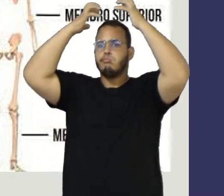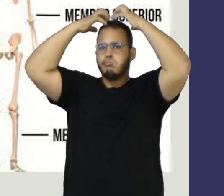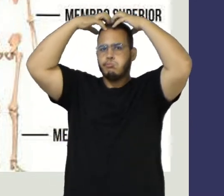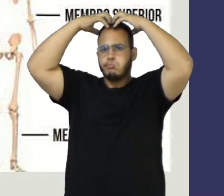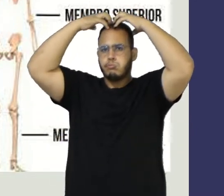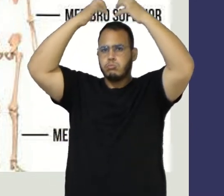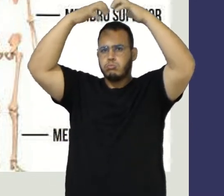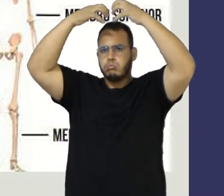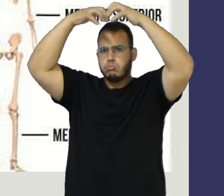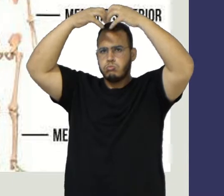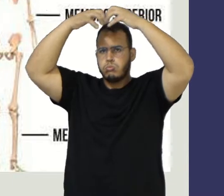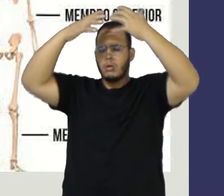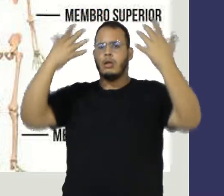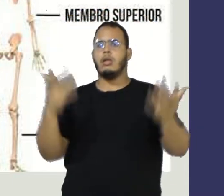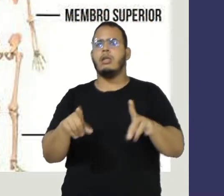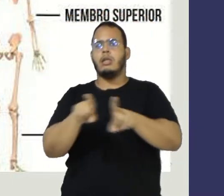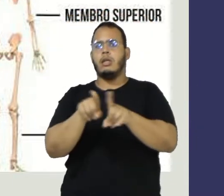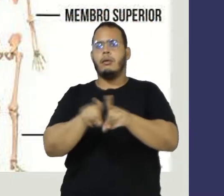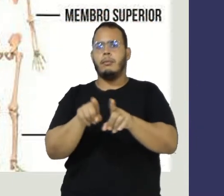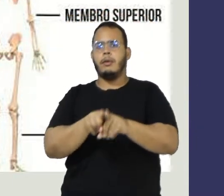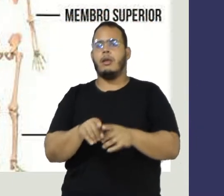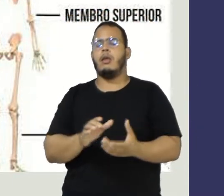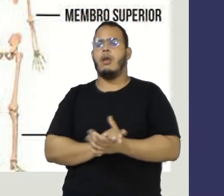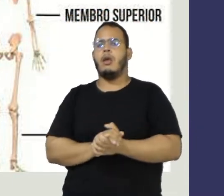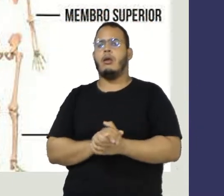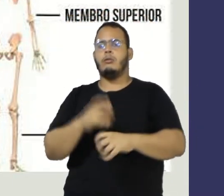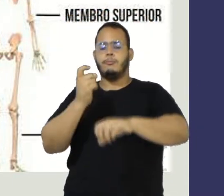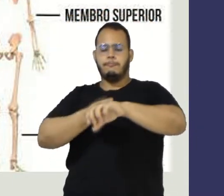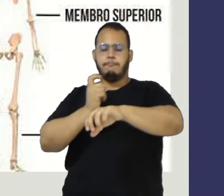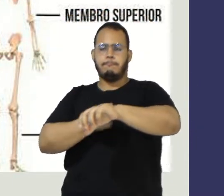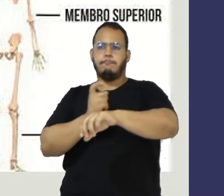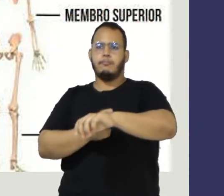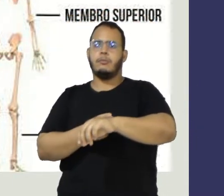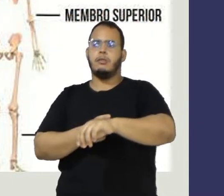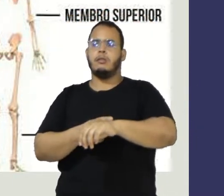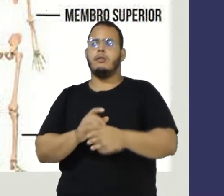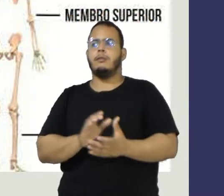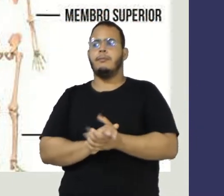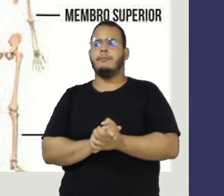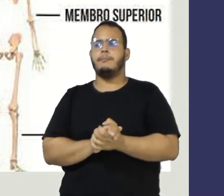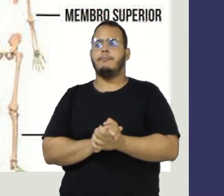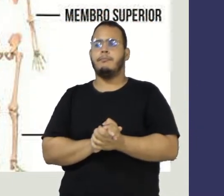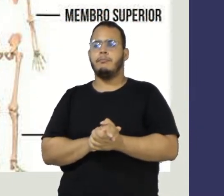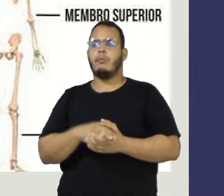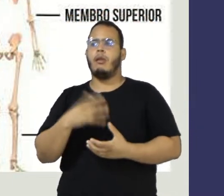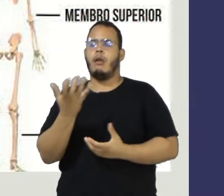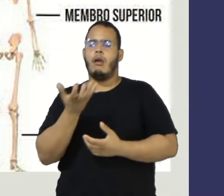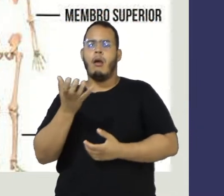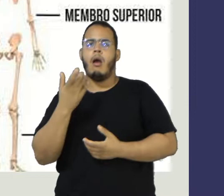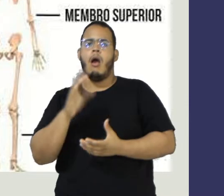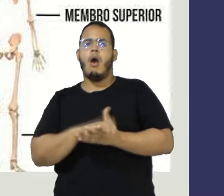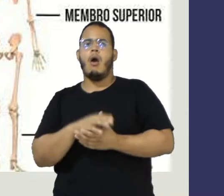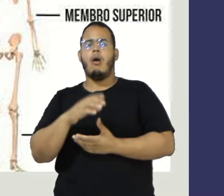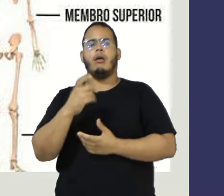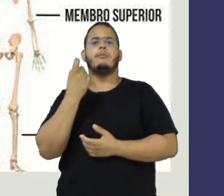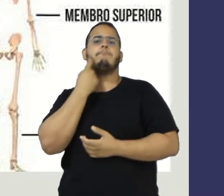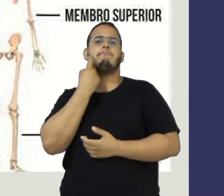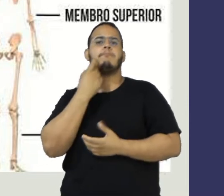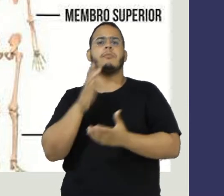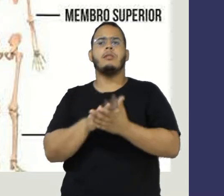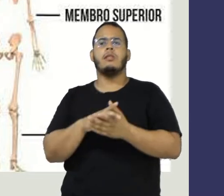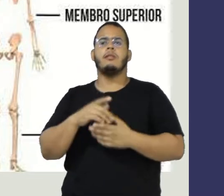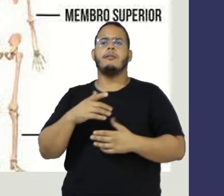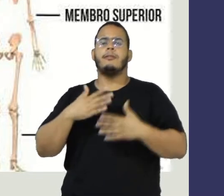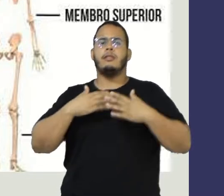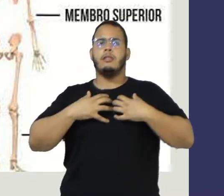esqueleto axial. O osso hioide, que é um ossinho que fica nessa região aqui, se você procurar, você consegue encontrar. O esternum,